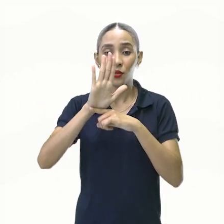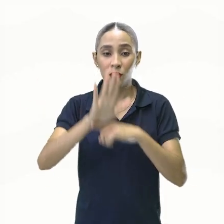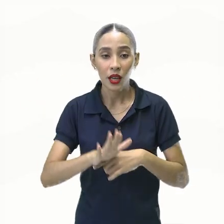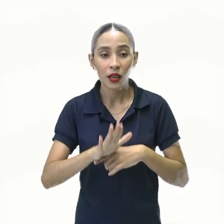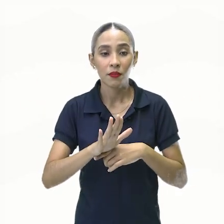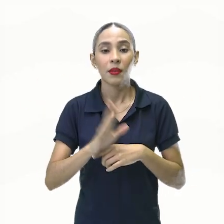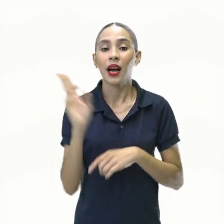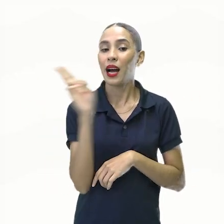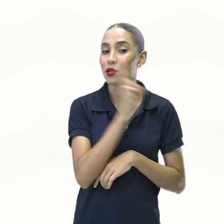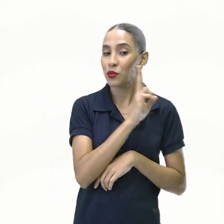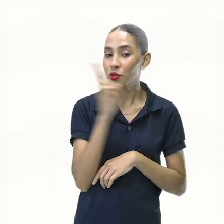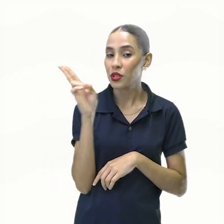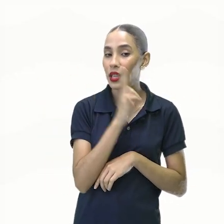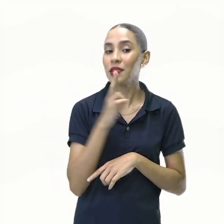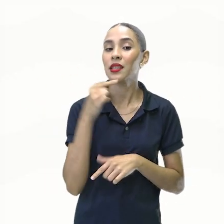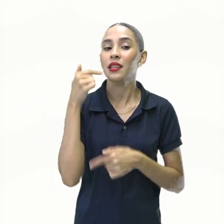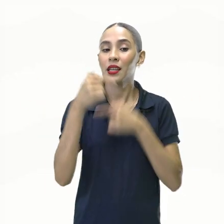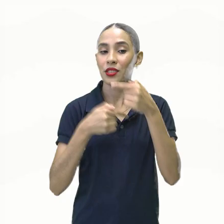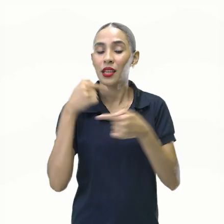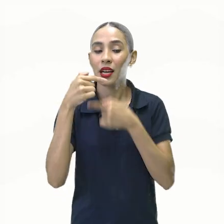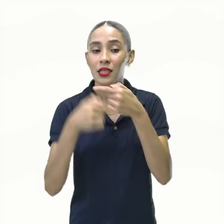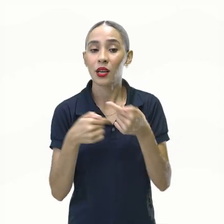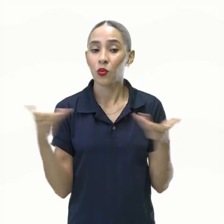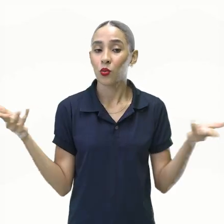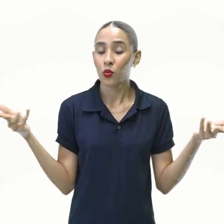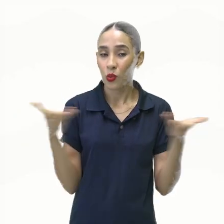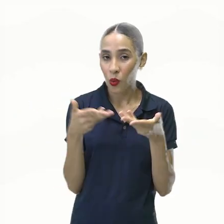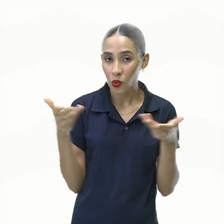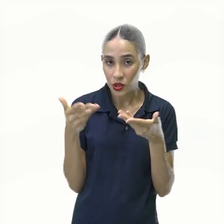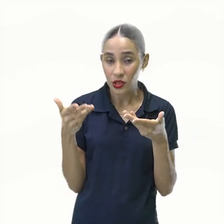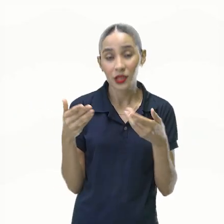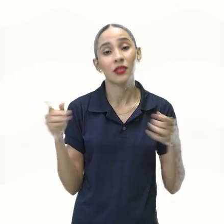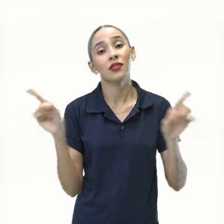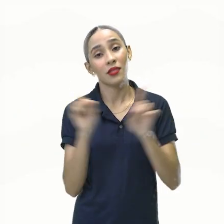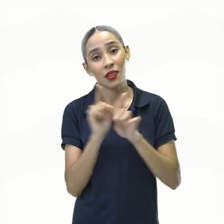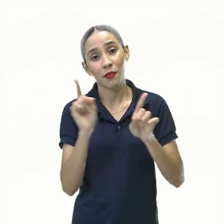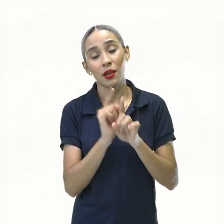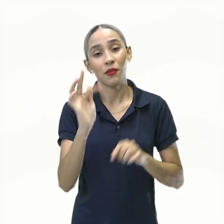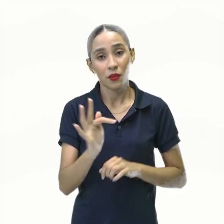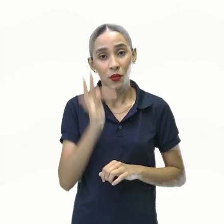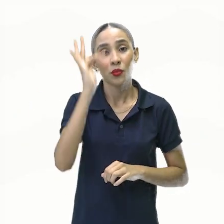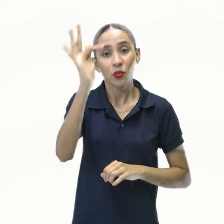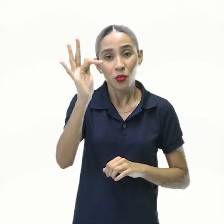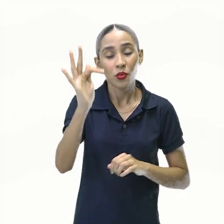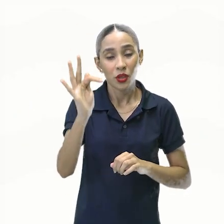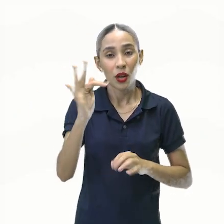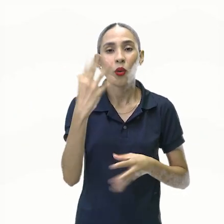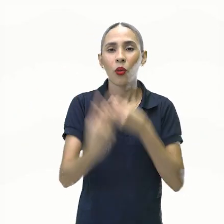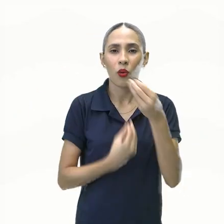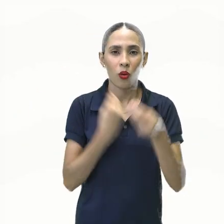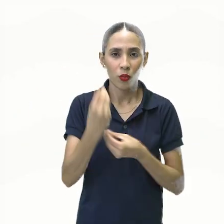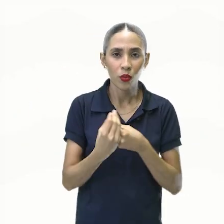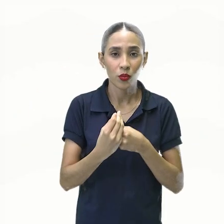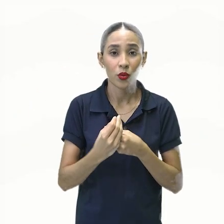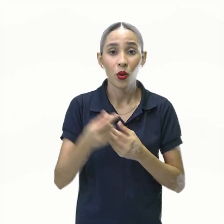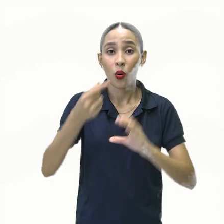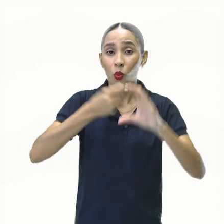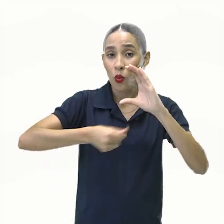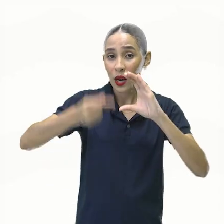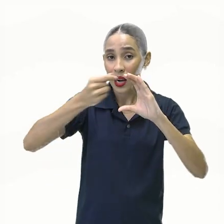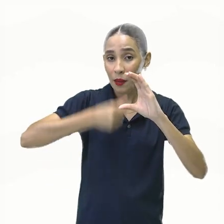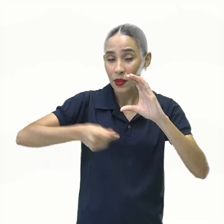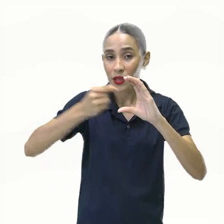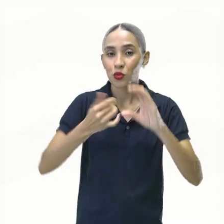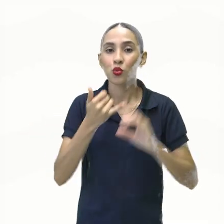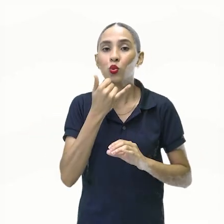atender às necessidades da geração presente e das futuras, de tal forma que o